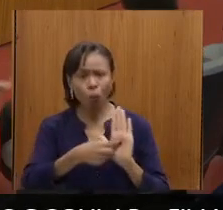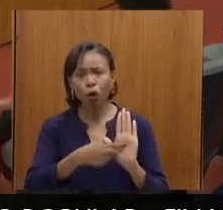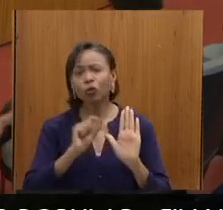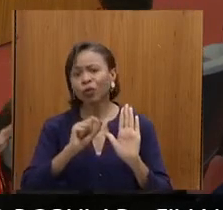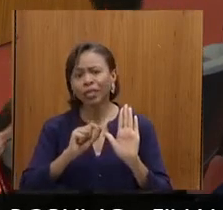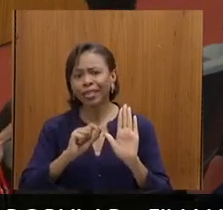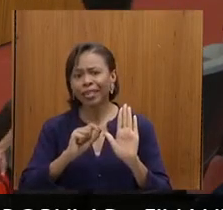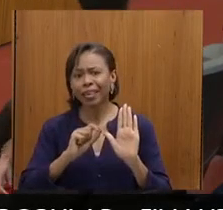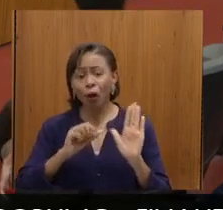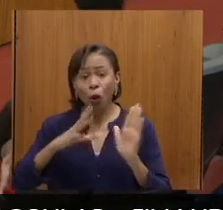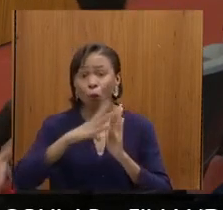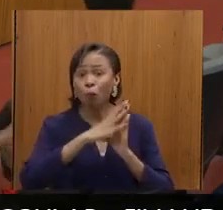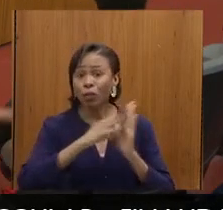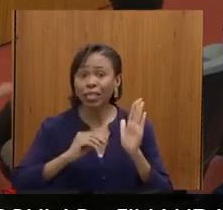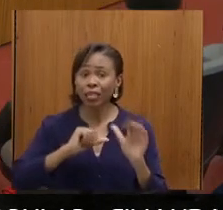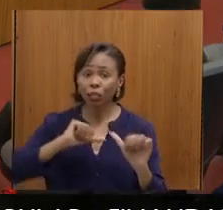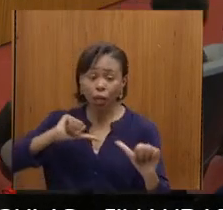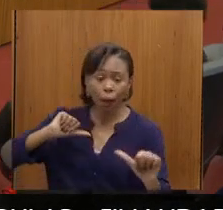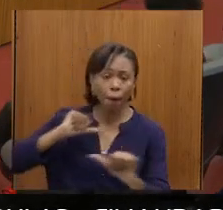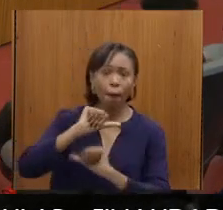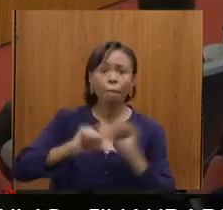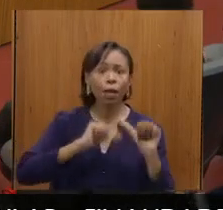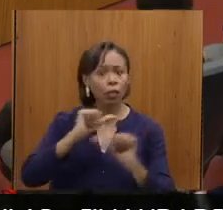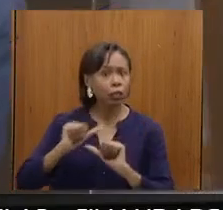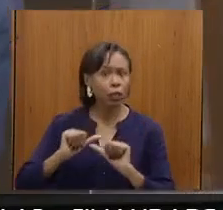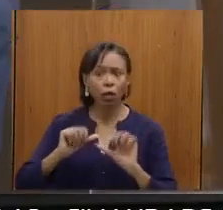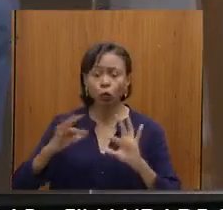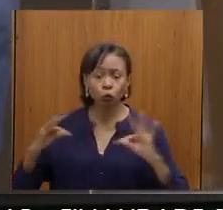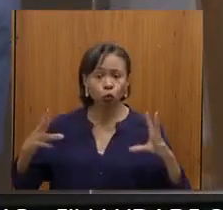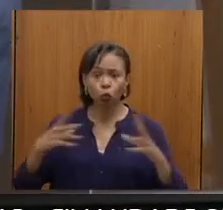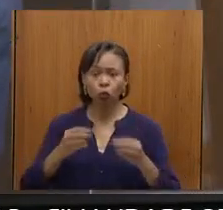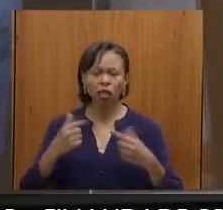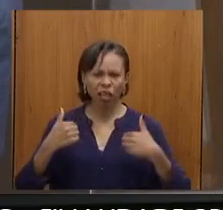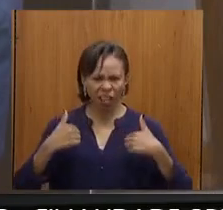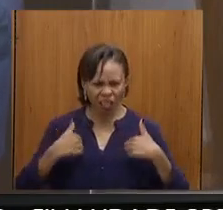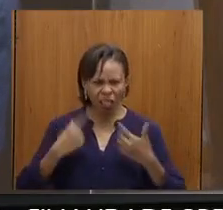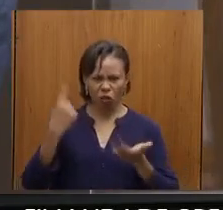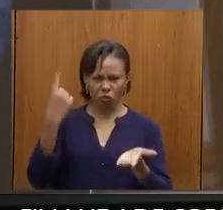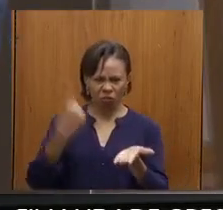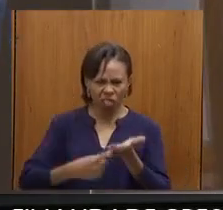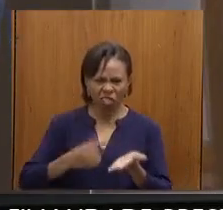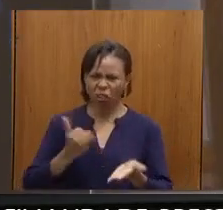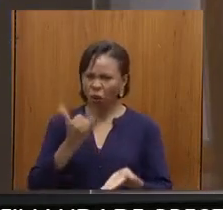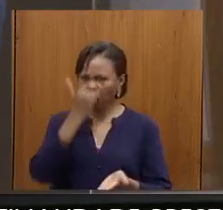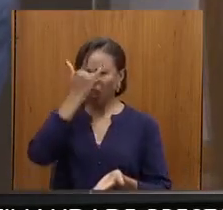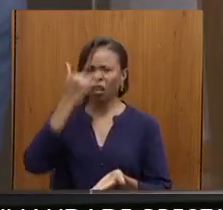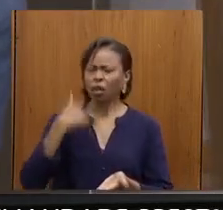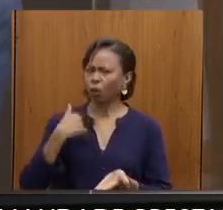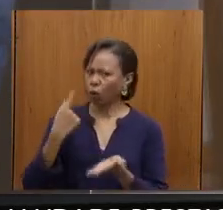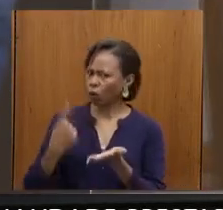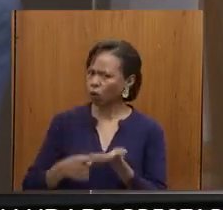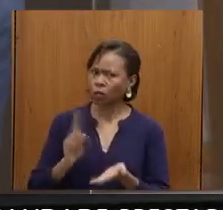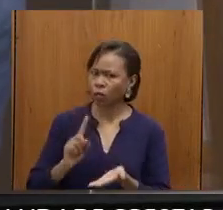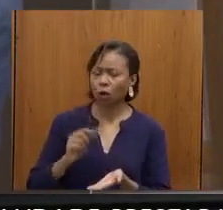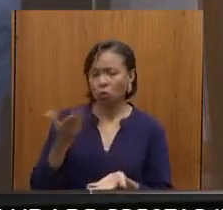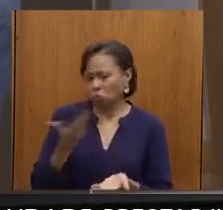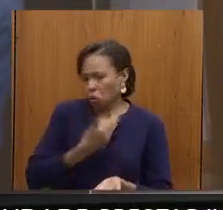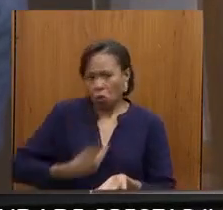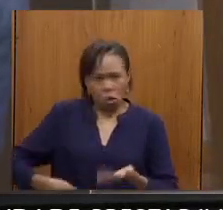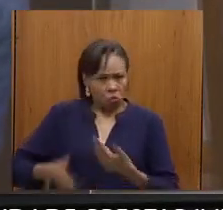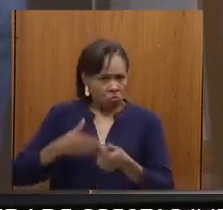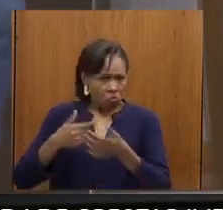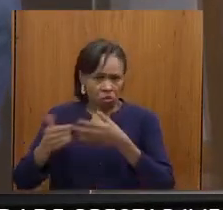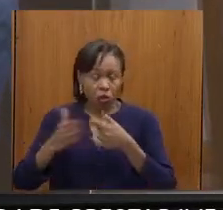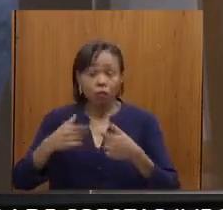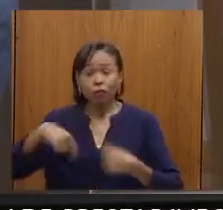reparação integral. Eu não tenho compromisso com o equívoco cometido, ainda que seja feito por governo A, B ou C. Nós